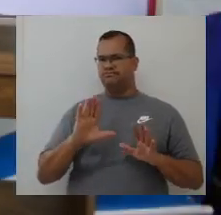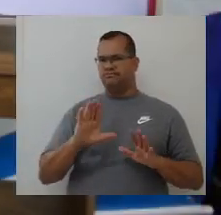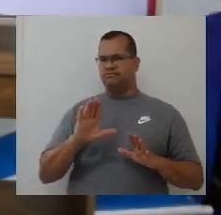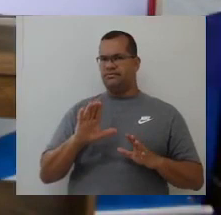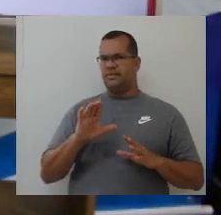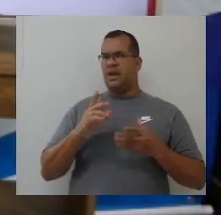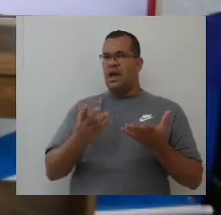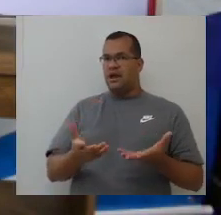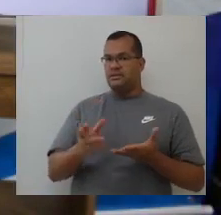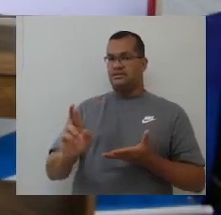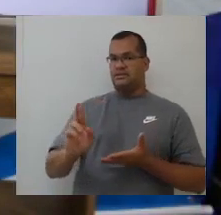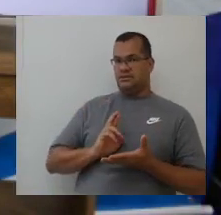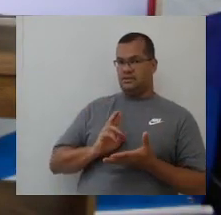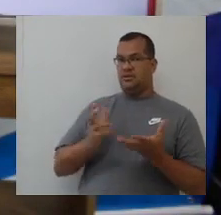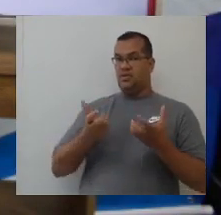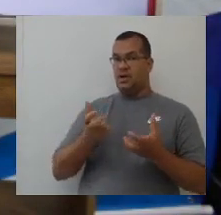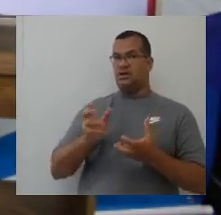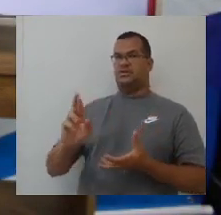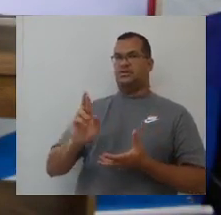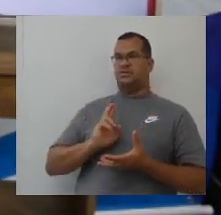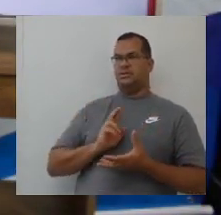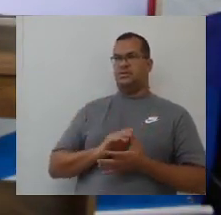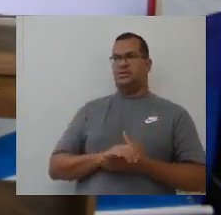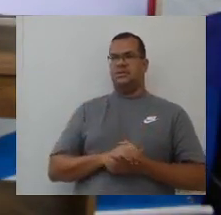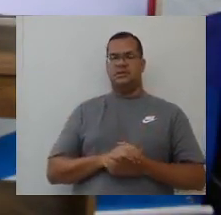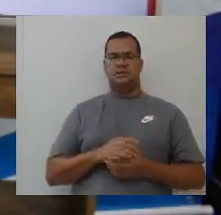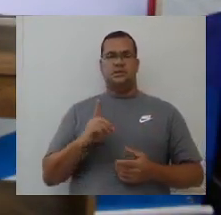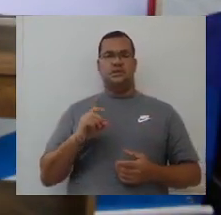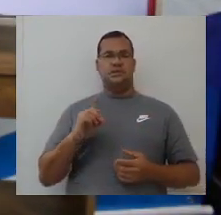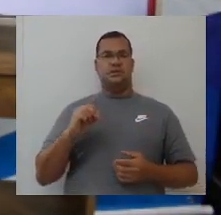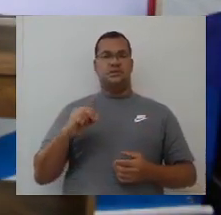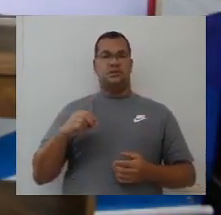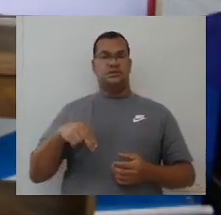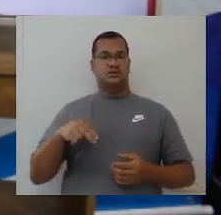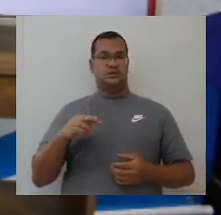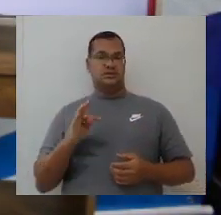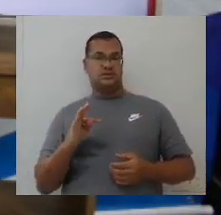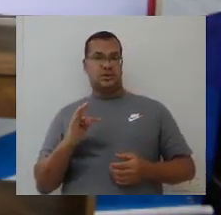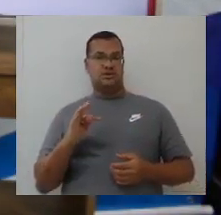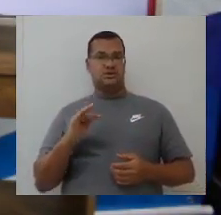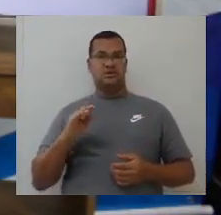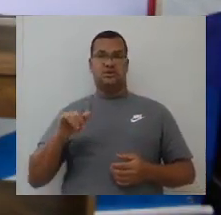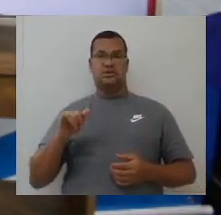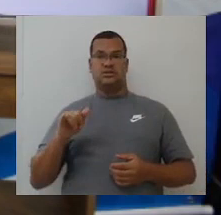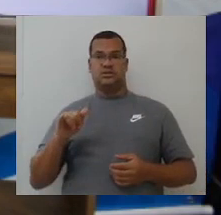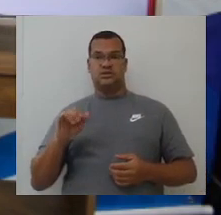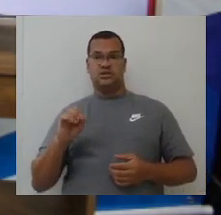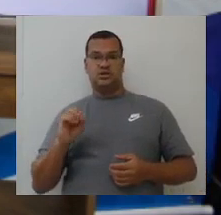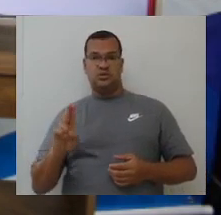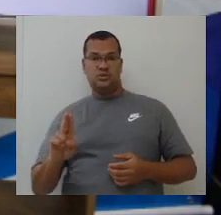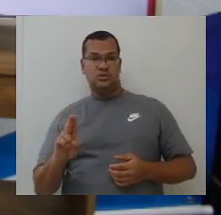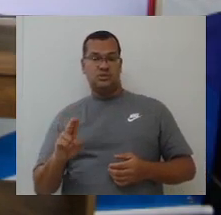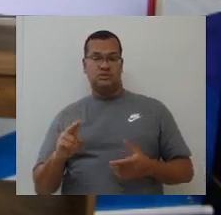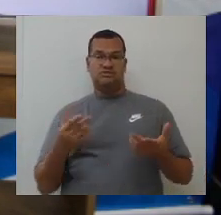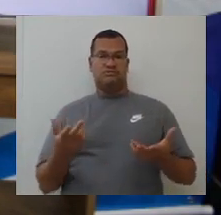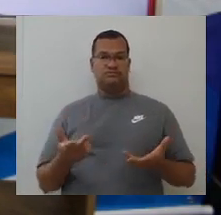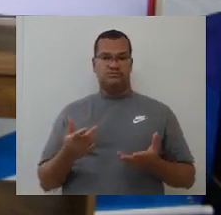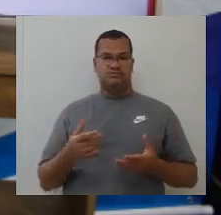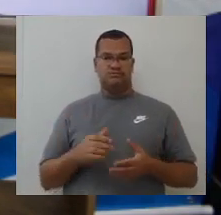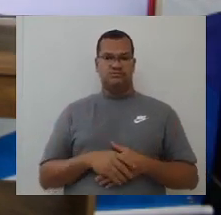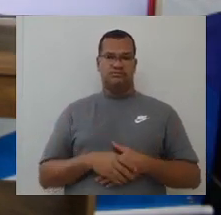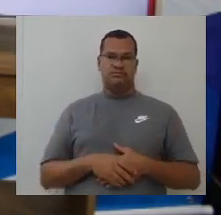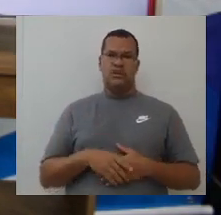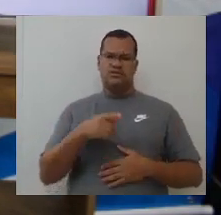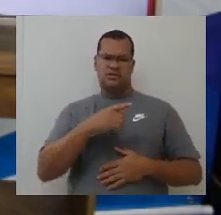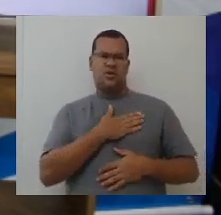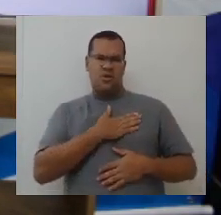que obter uma confirmação, eu quero obter uma confirmação. E aí no final eu coloco don't you. Como é que eu vou traduzir isso? Ah, você gosta de escutar música, não é?